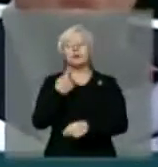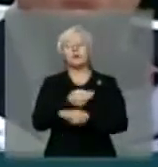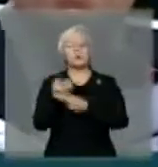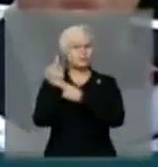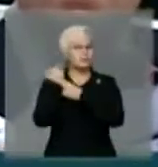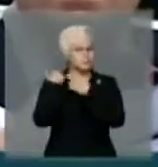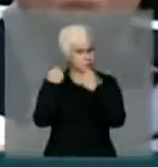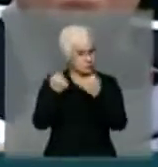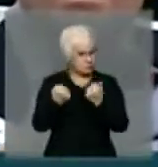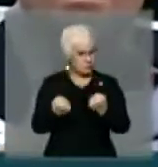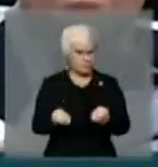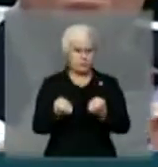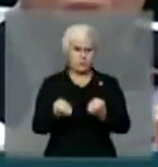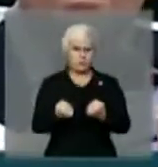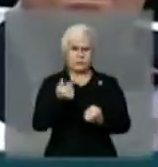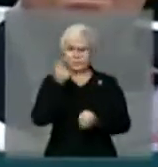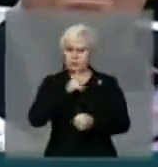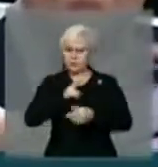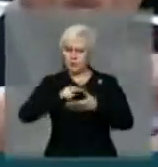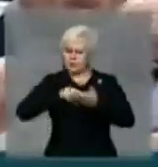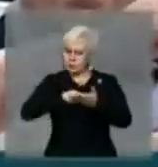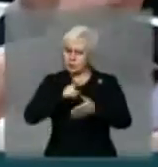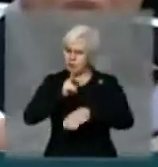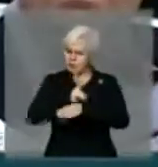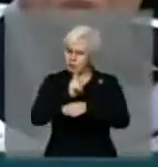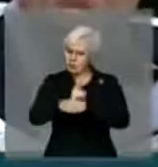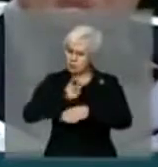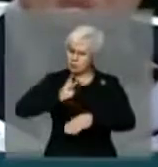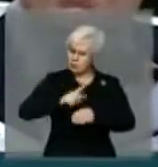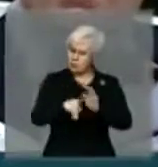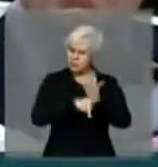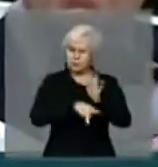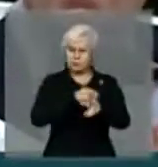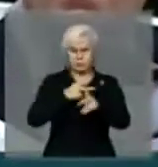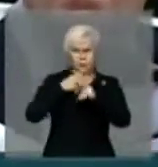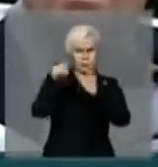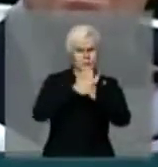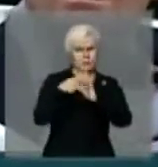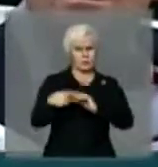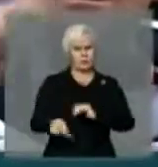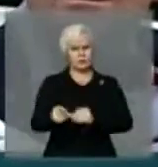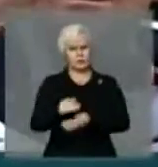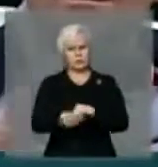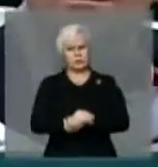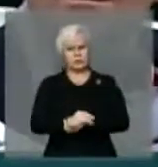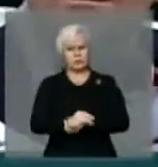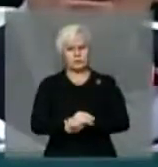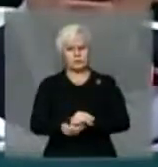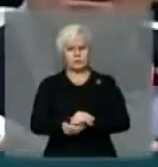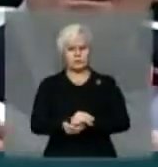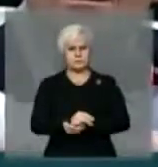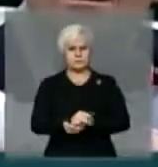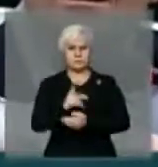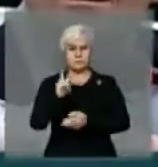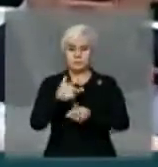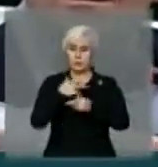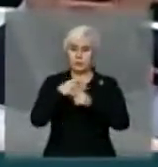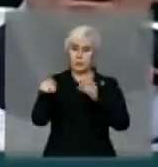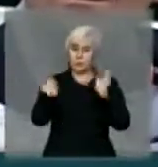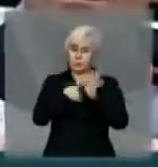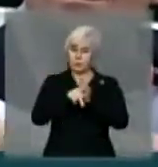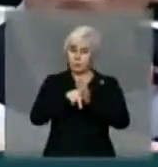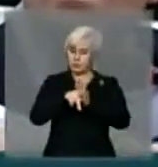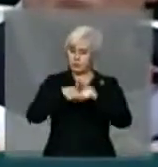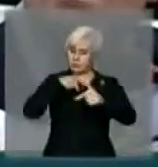imensa. Primeiro, para preservar essa conquista. Isso é uma conquista que veio do ministro Gilberto, ou da presidente, é uma conquista que vem